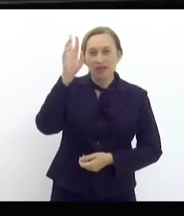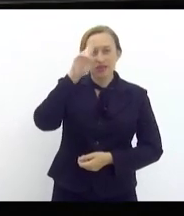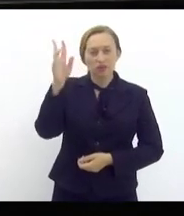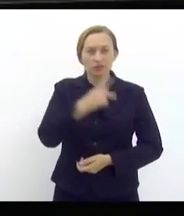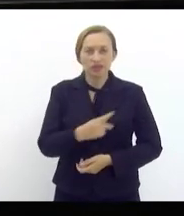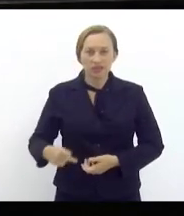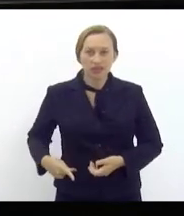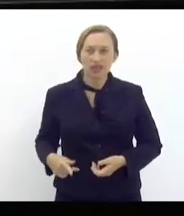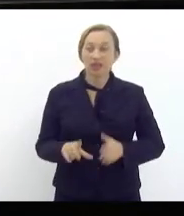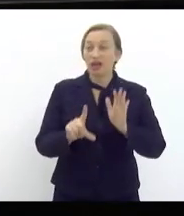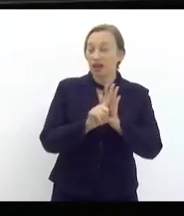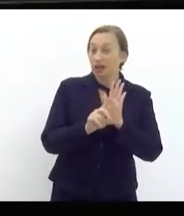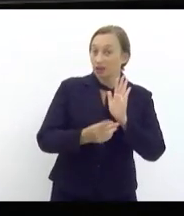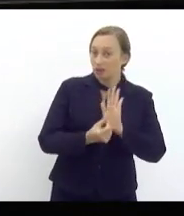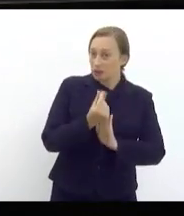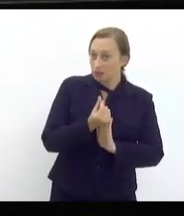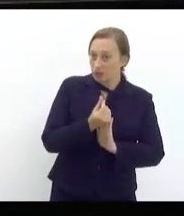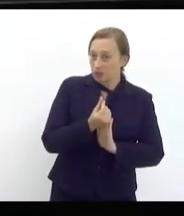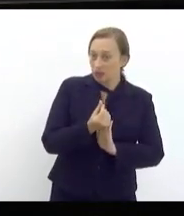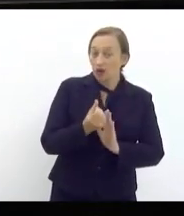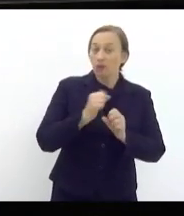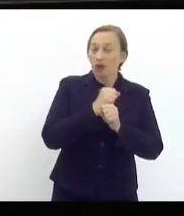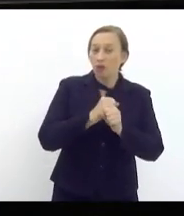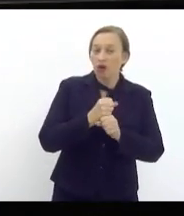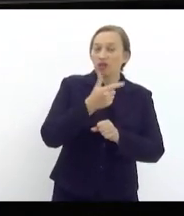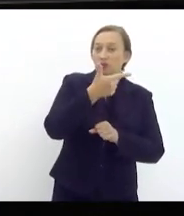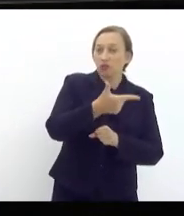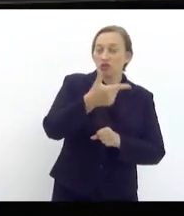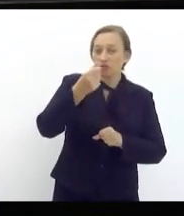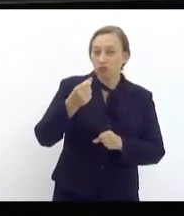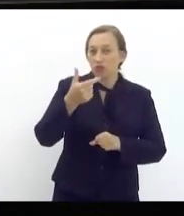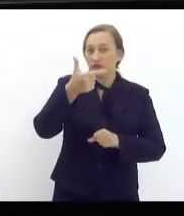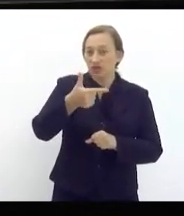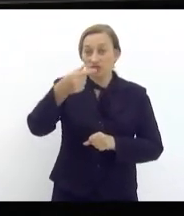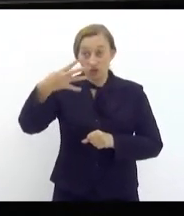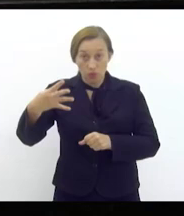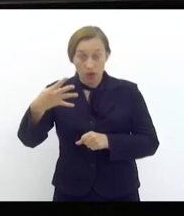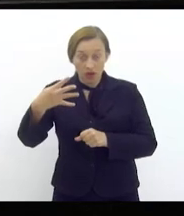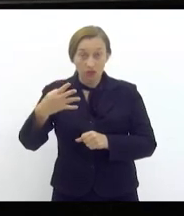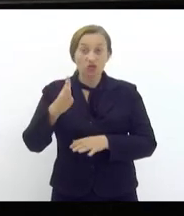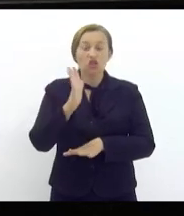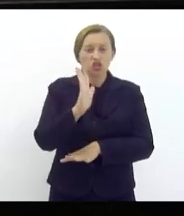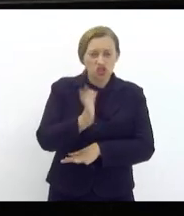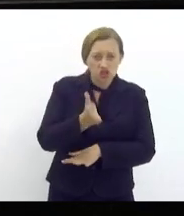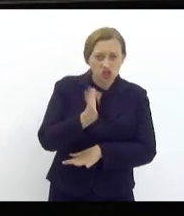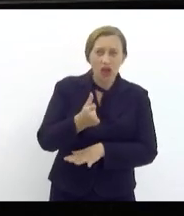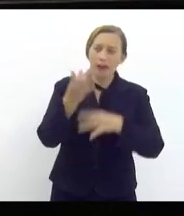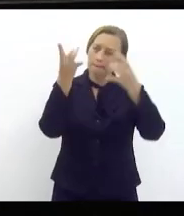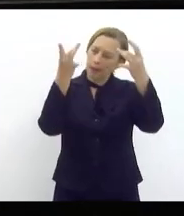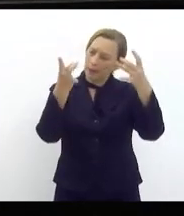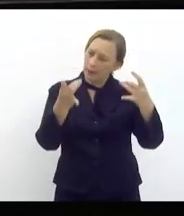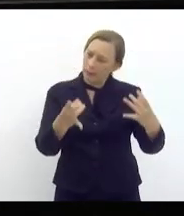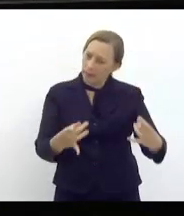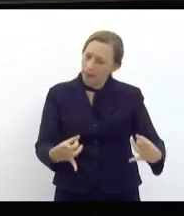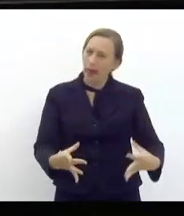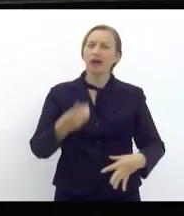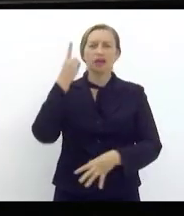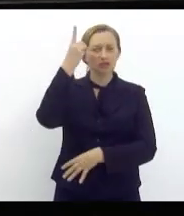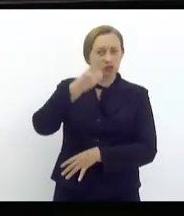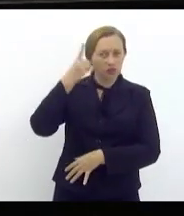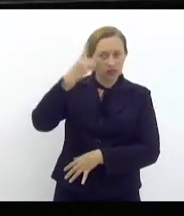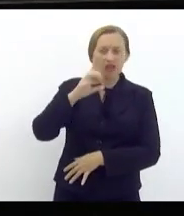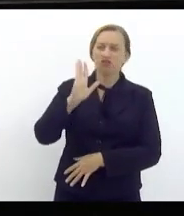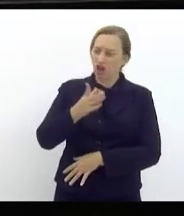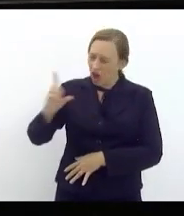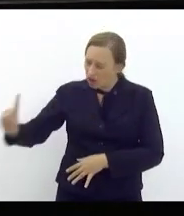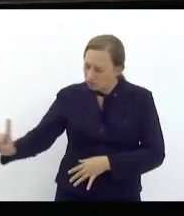que a LDO para 2024, como já falado aqui pelos deputados que me antecederam e